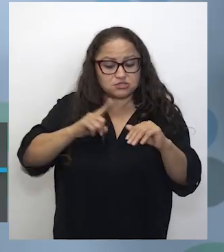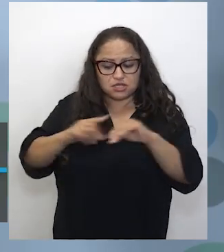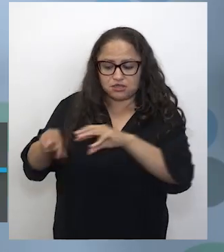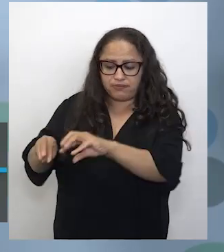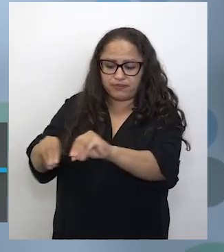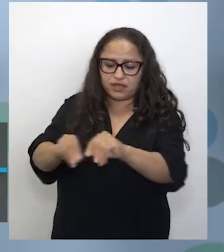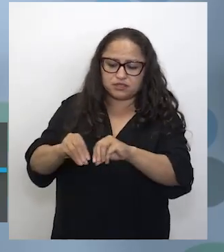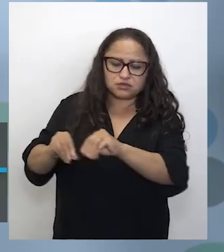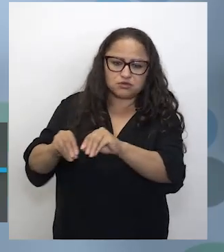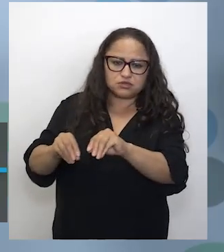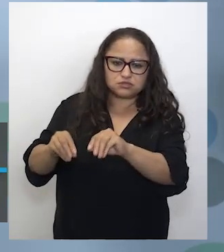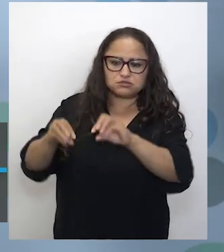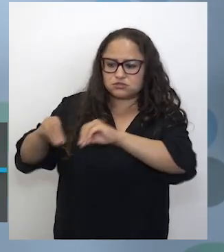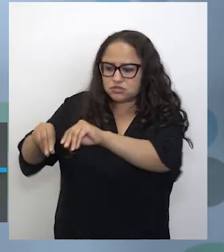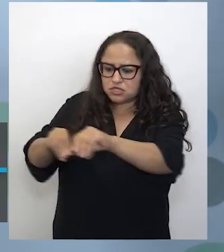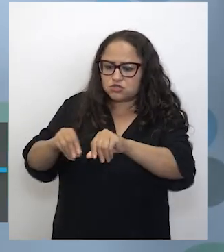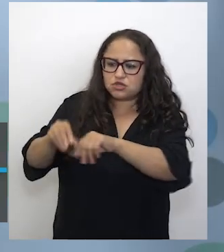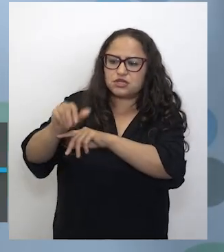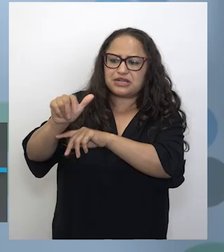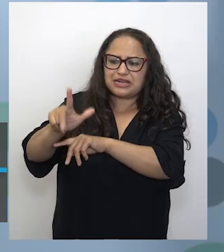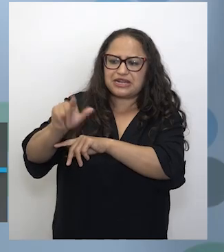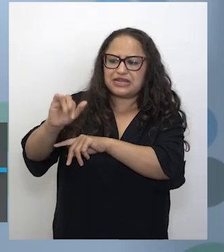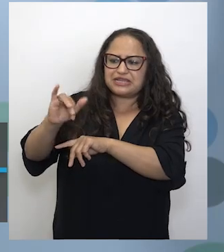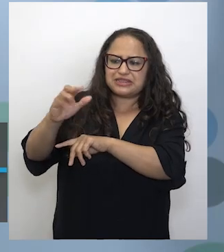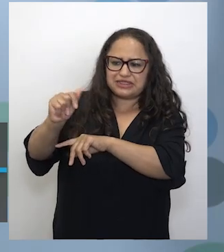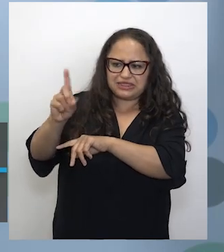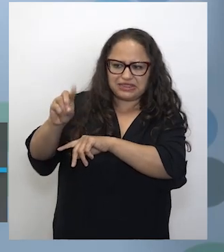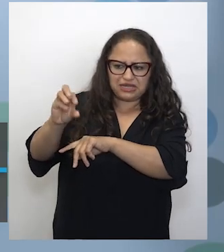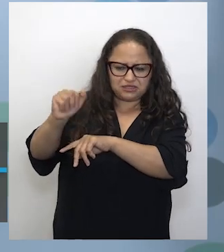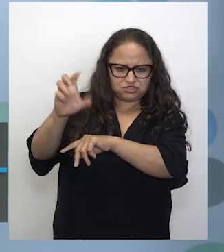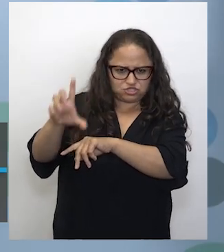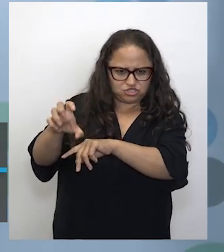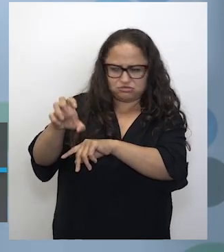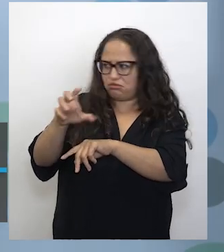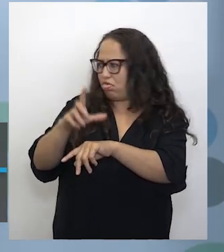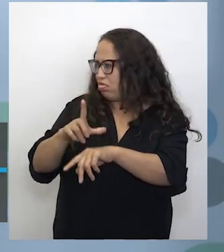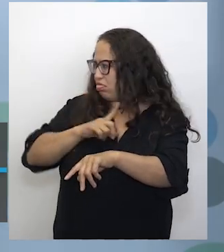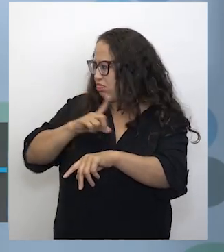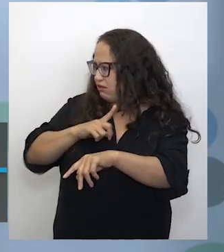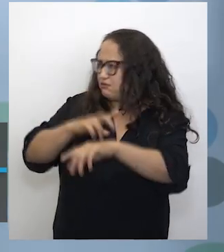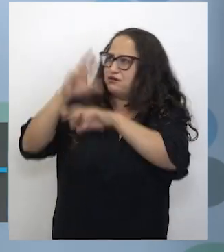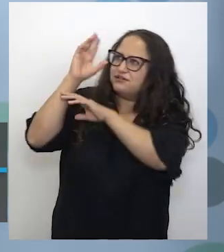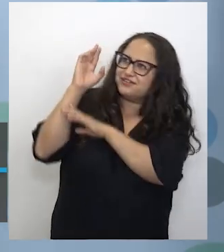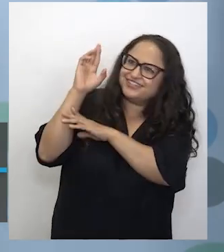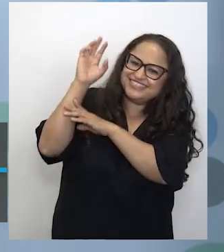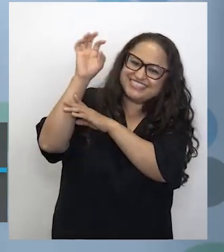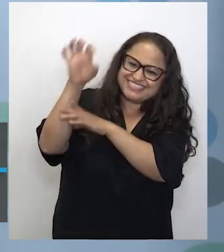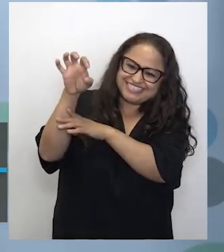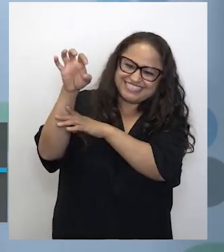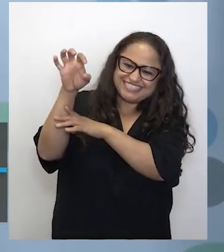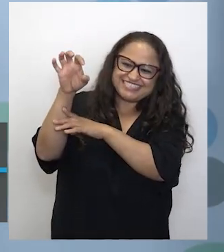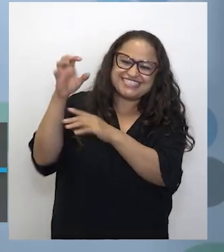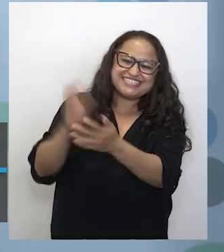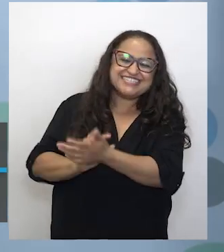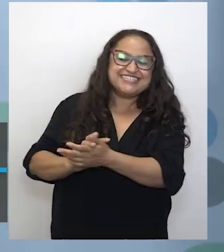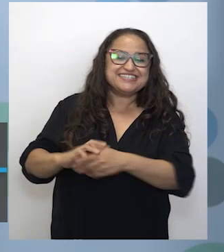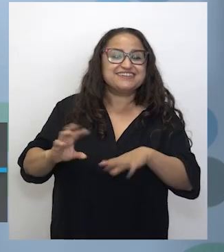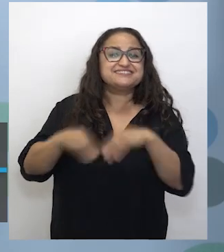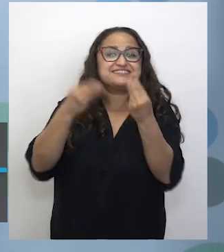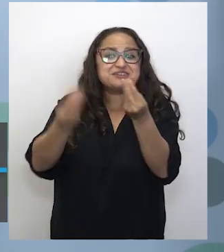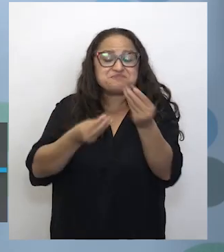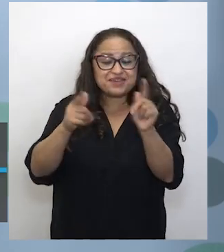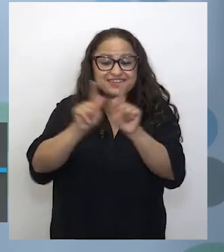território, territorialidade, relacionando isso com o Estado, né, e percebendo como a geografia e